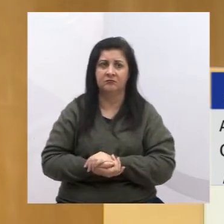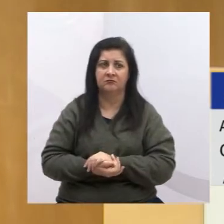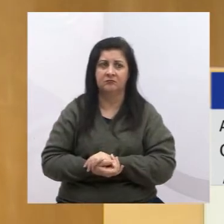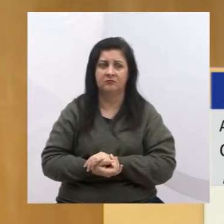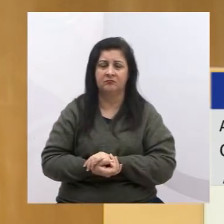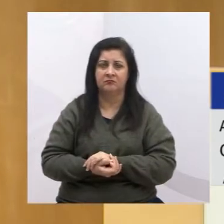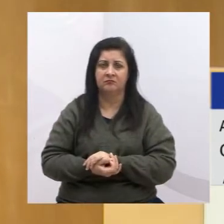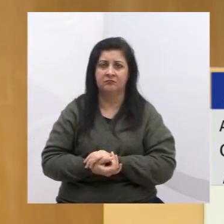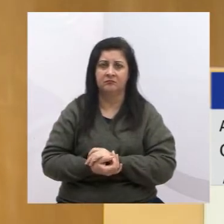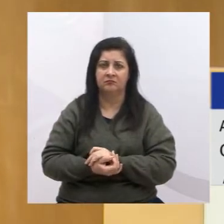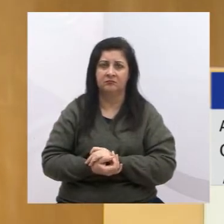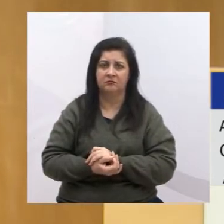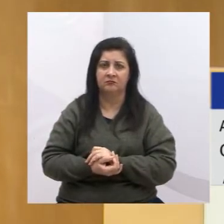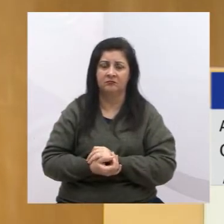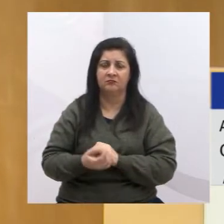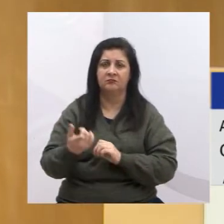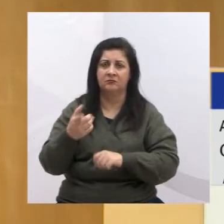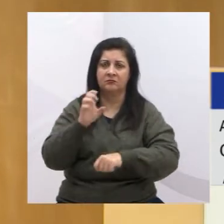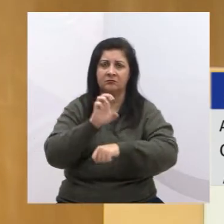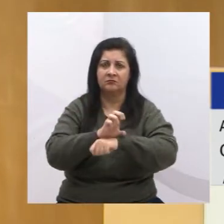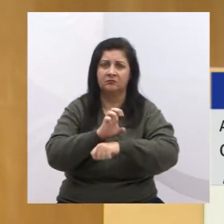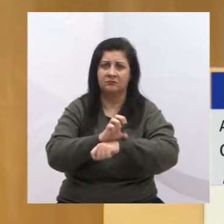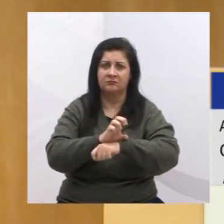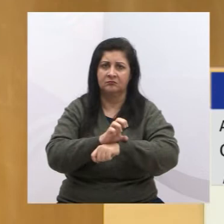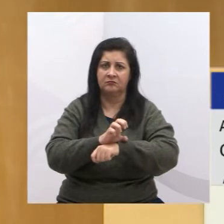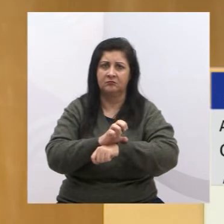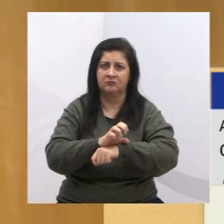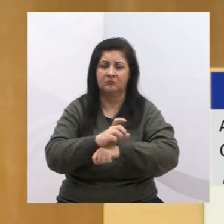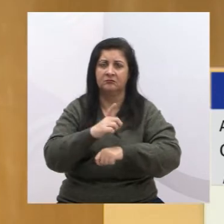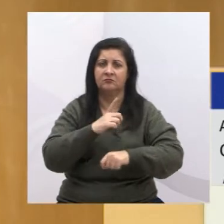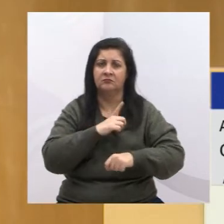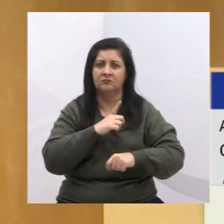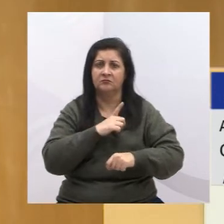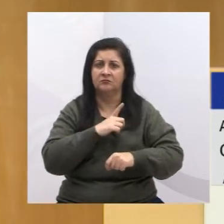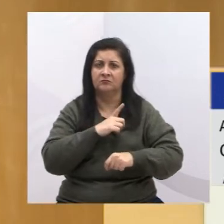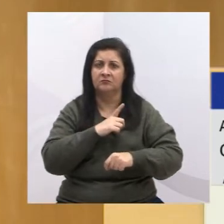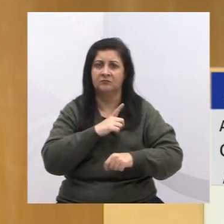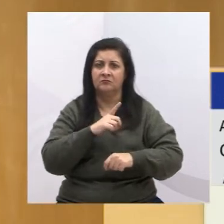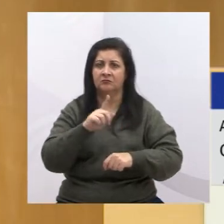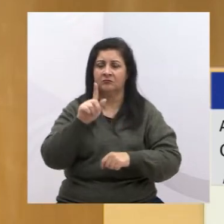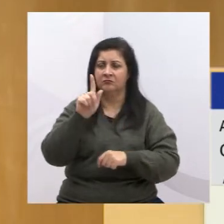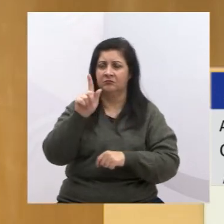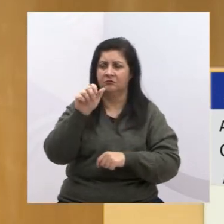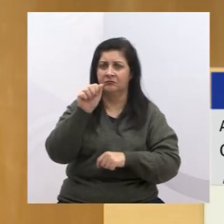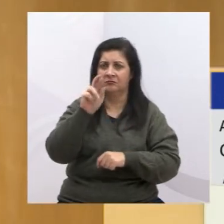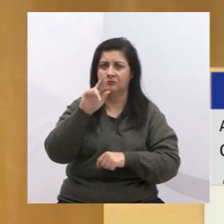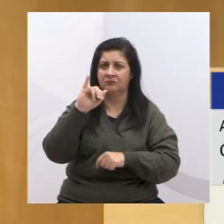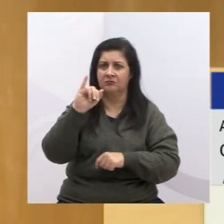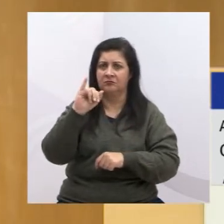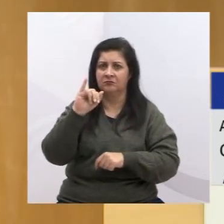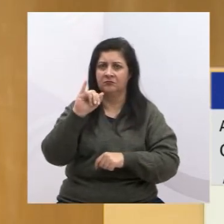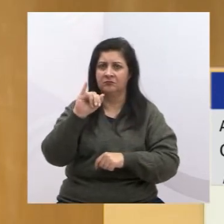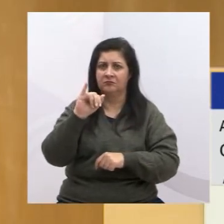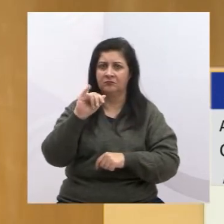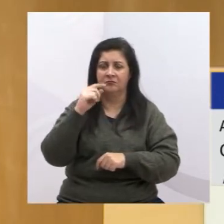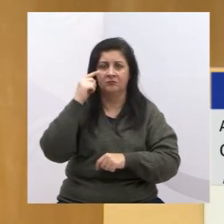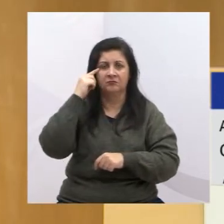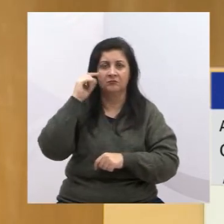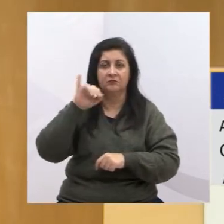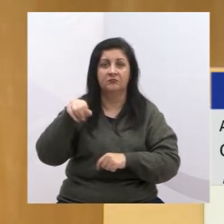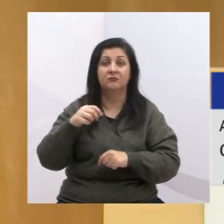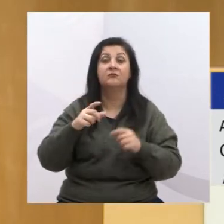Um lugar somente, quando eu fiz estágio no Japão, tinha a figura de um gari no Japão. Vocês sabem onde que